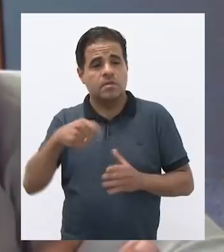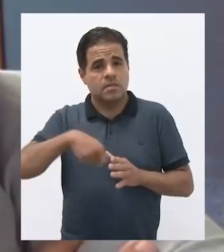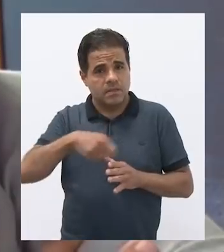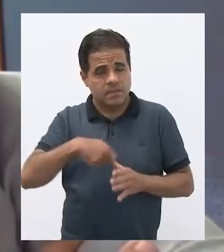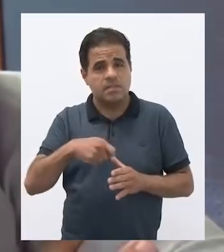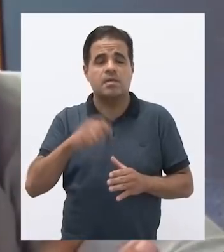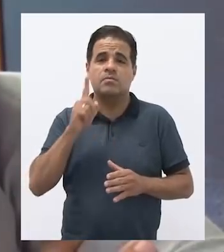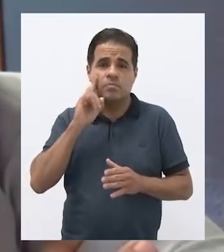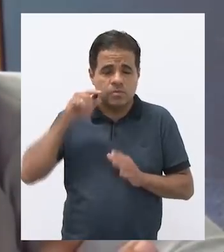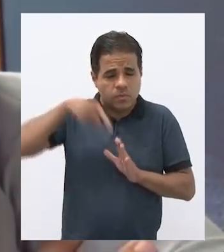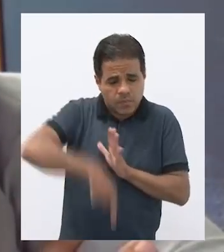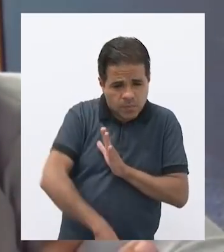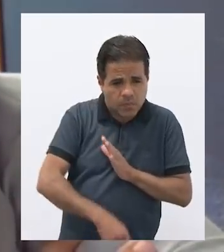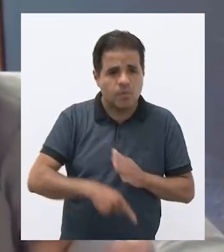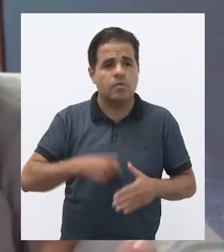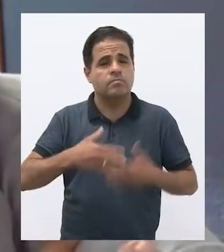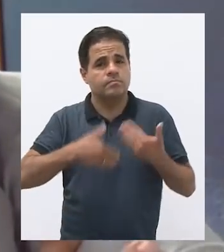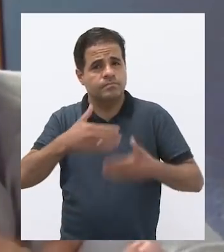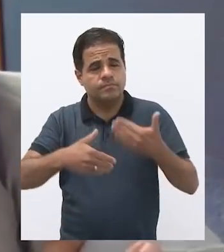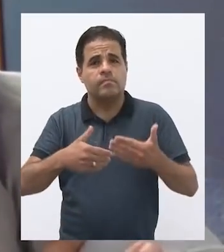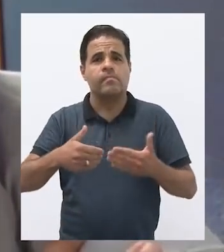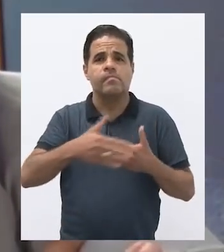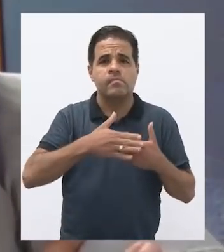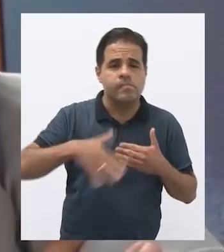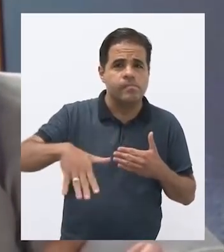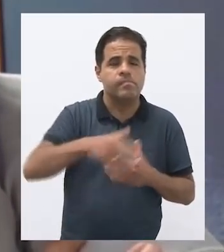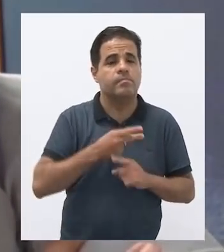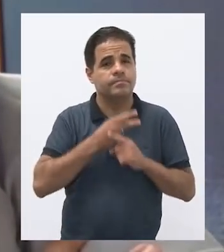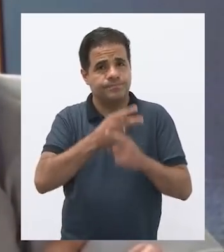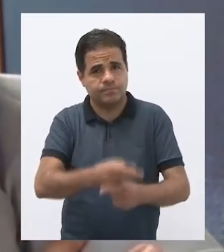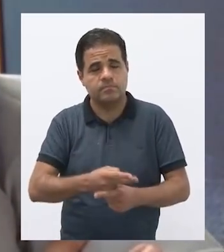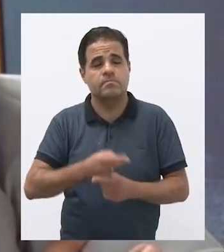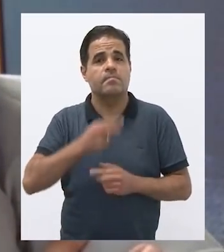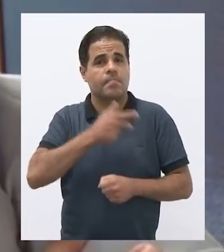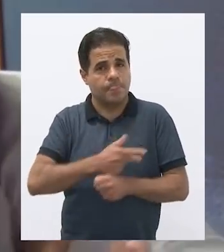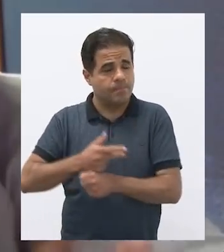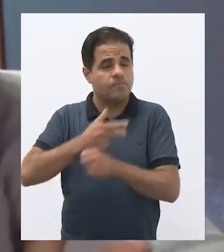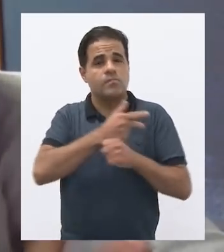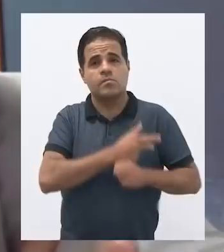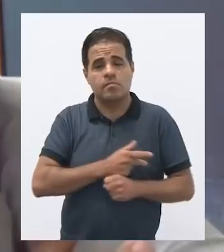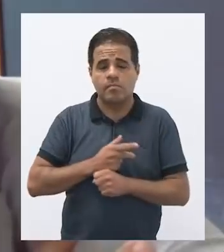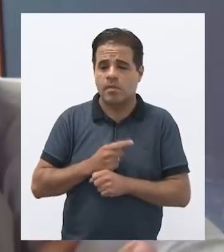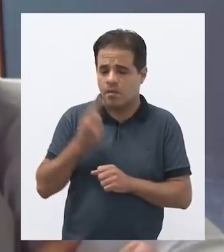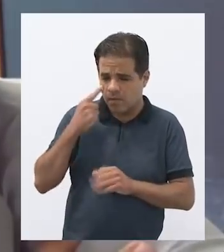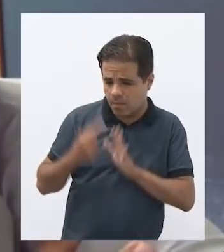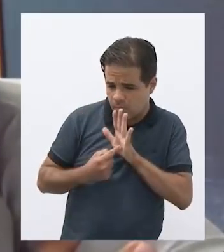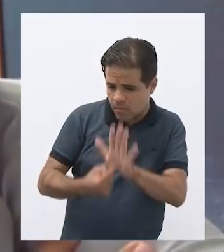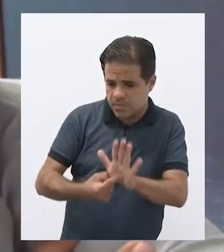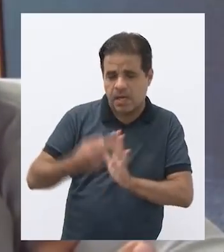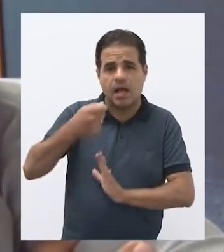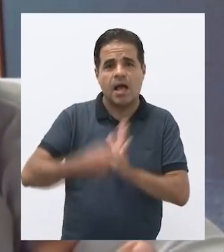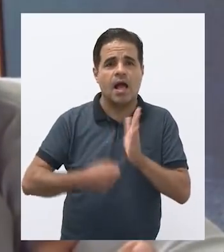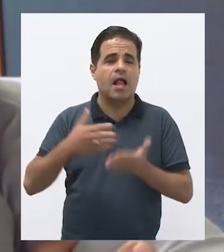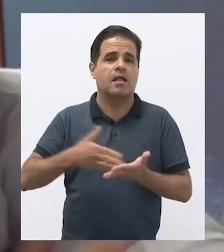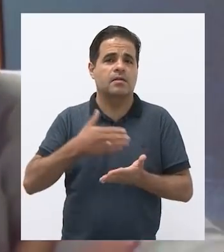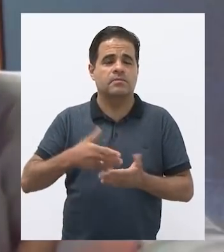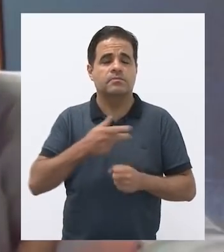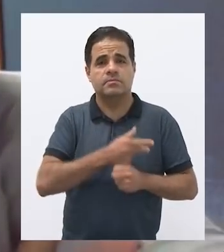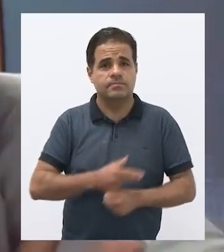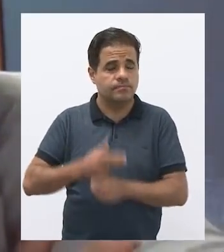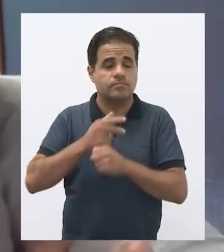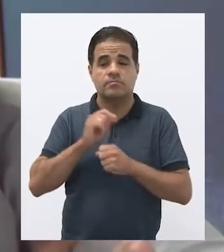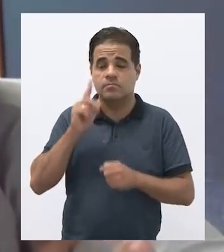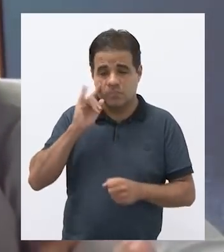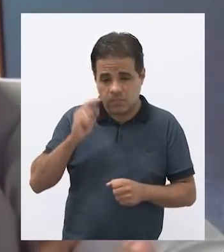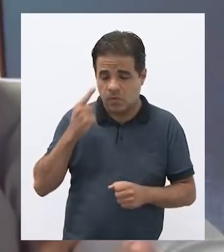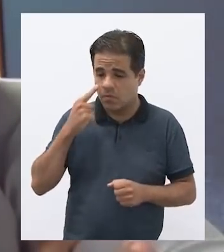medida que eu for mergulhando nas buscas por vídeos de receita, ele só vai me mostrar vídeo de receita. O dia que eu estou